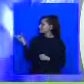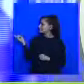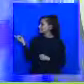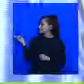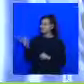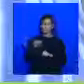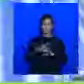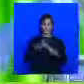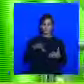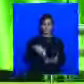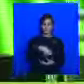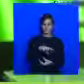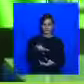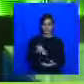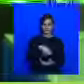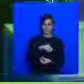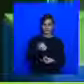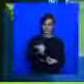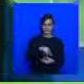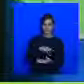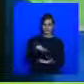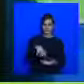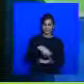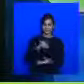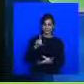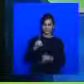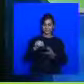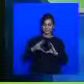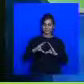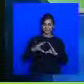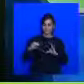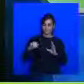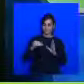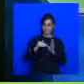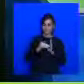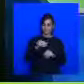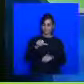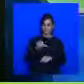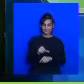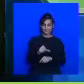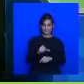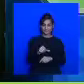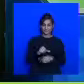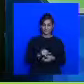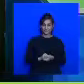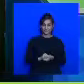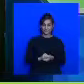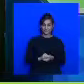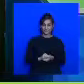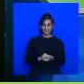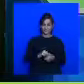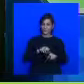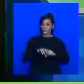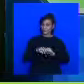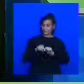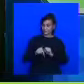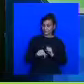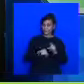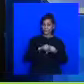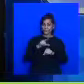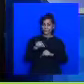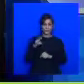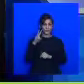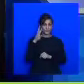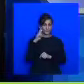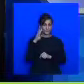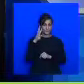valendo. Globo recarregado, embaralhando, 10 bolas numeradas de 0 a 9. Super 7 com